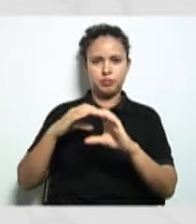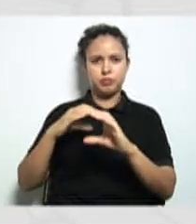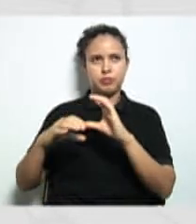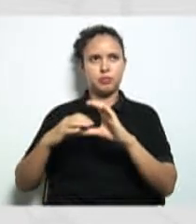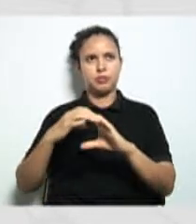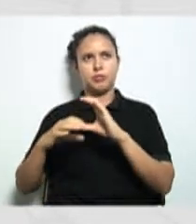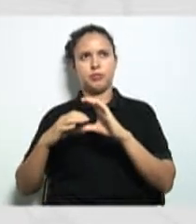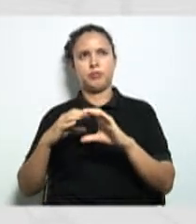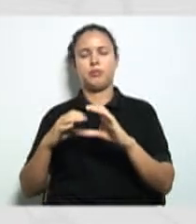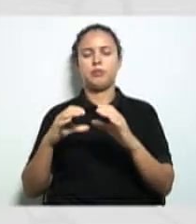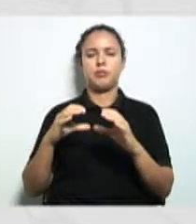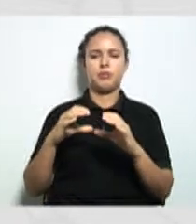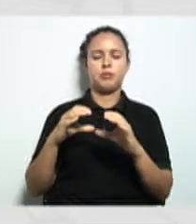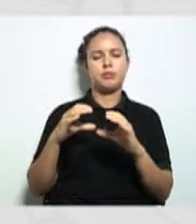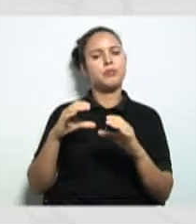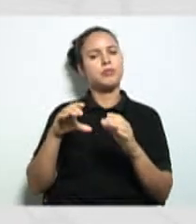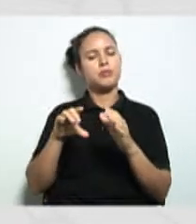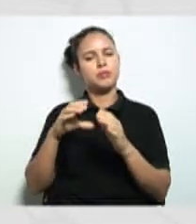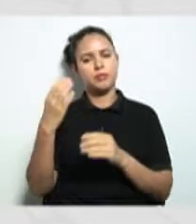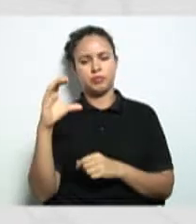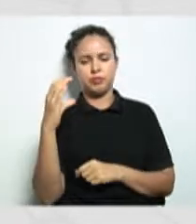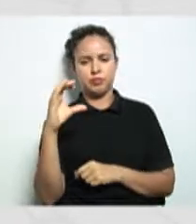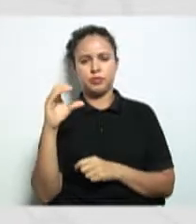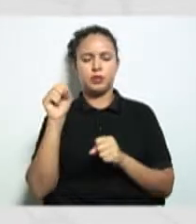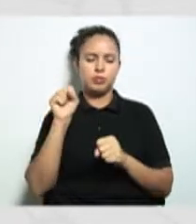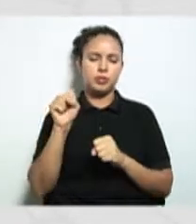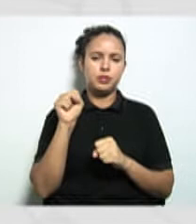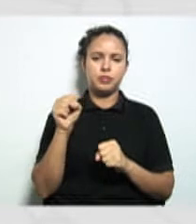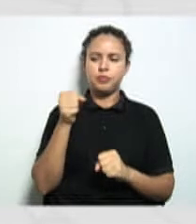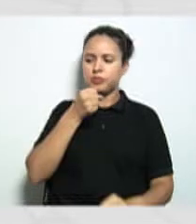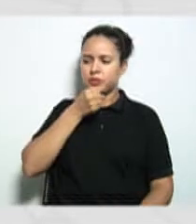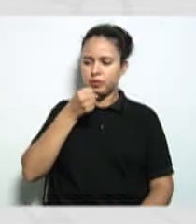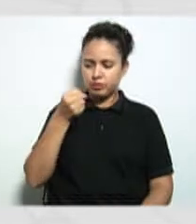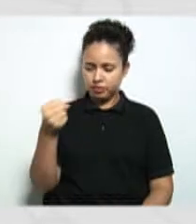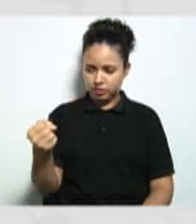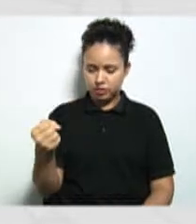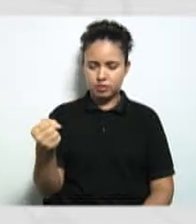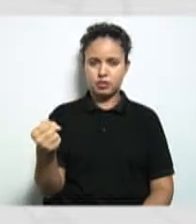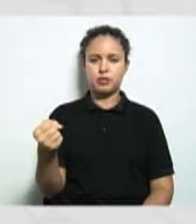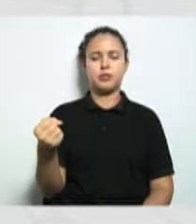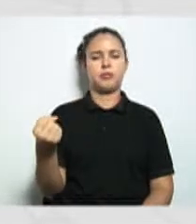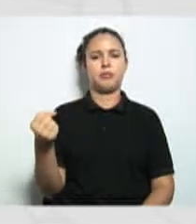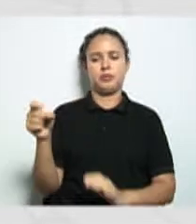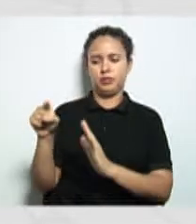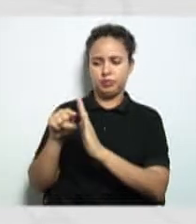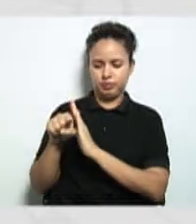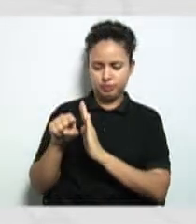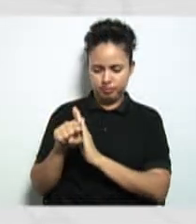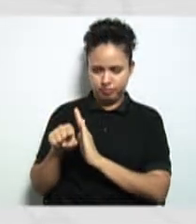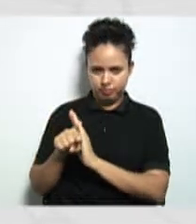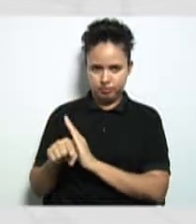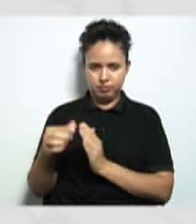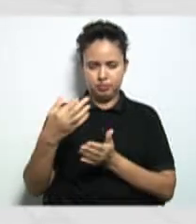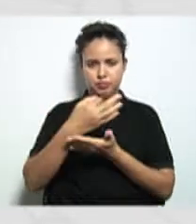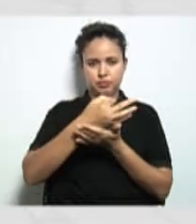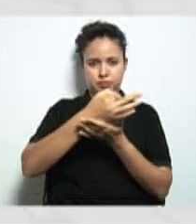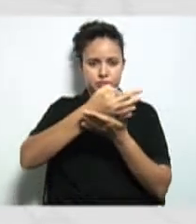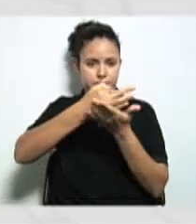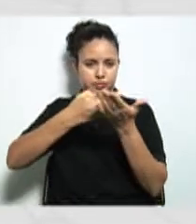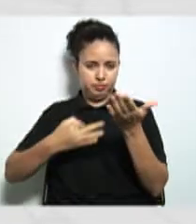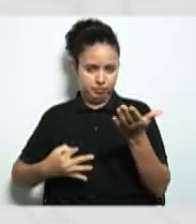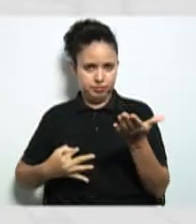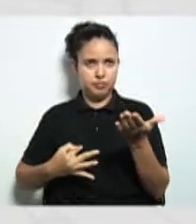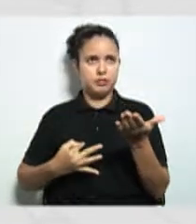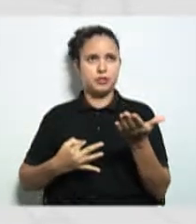ser entrevista, questionário e formulário. Eles podem ser o gênero de